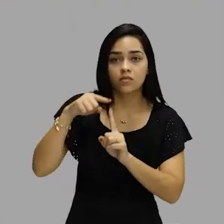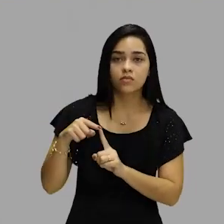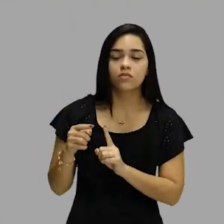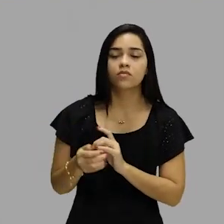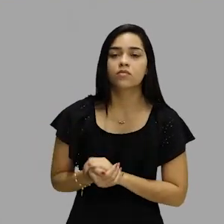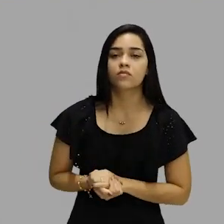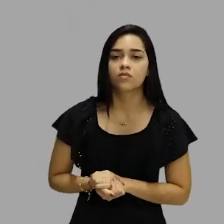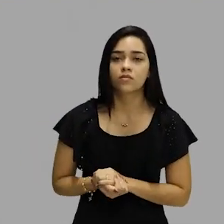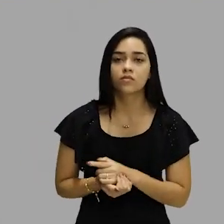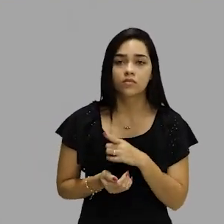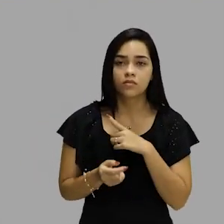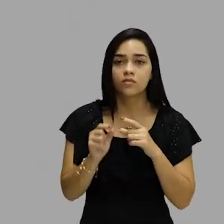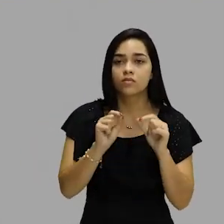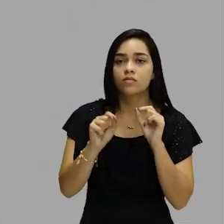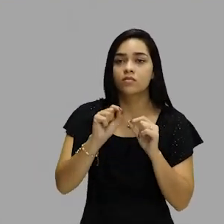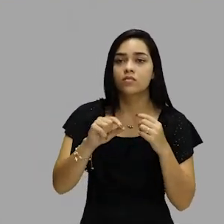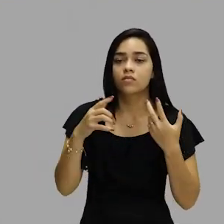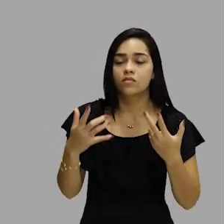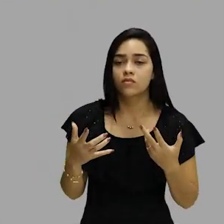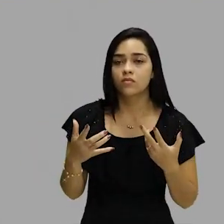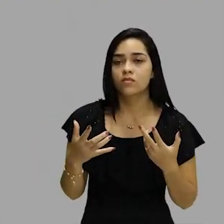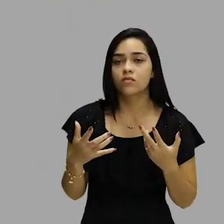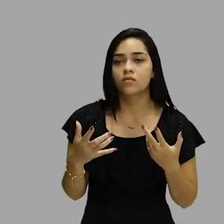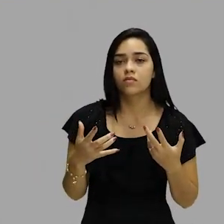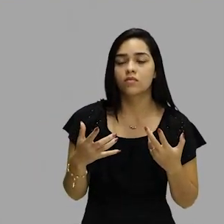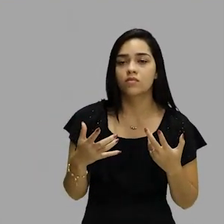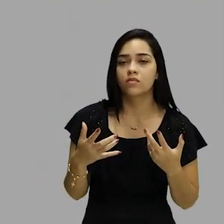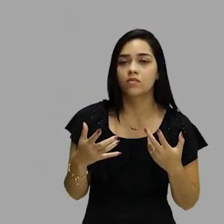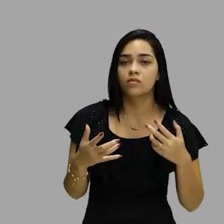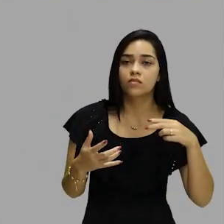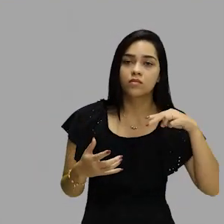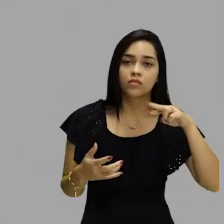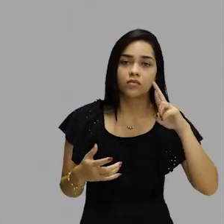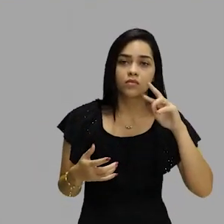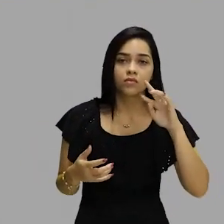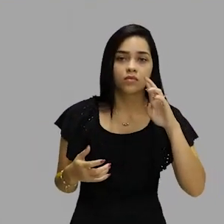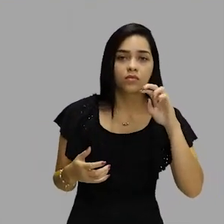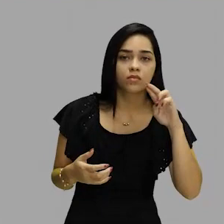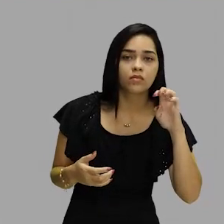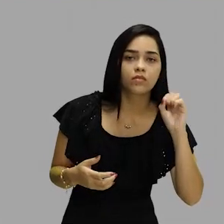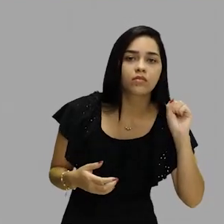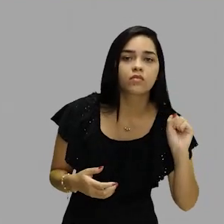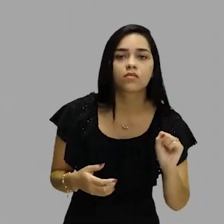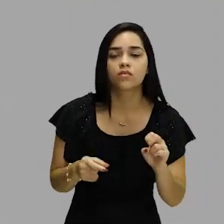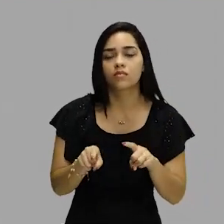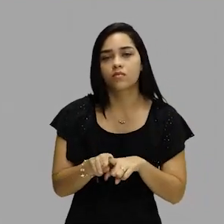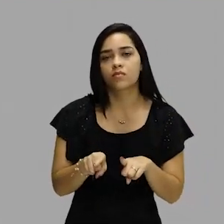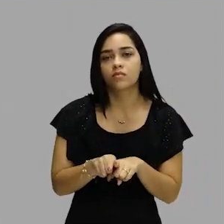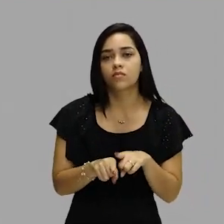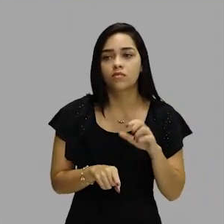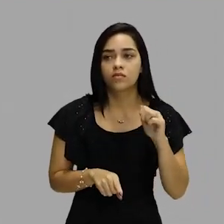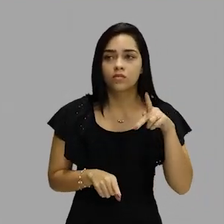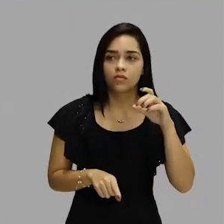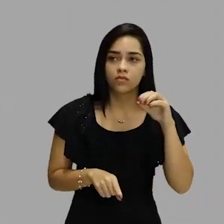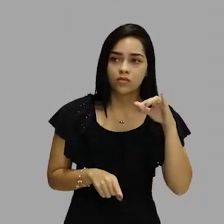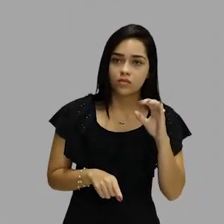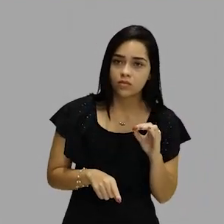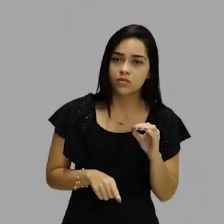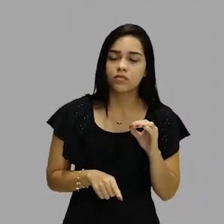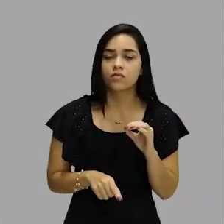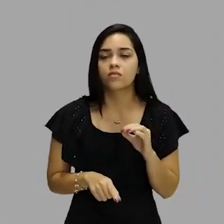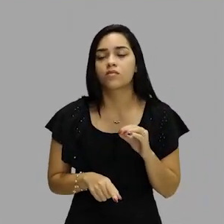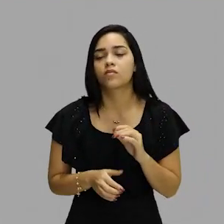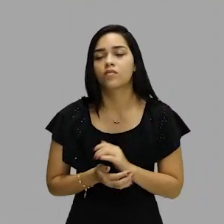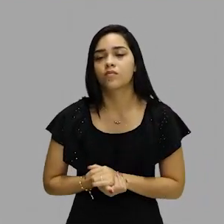conjuntivo, que também está aqui para trazer nutrientes, para trazer apoio para esse tecido